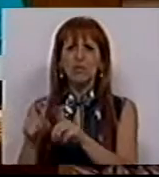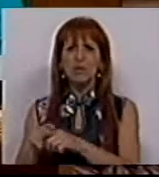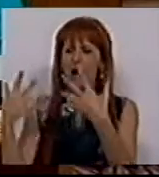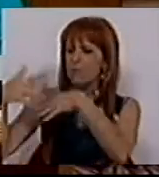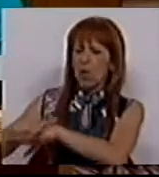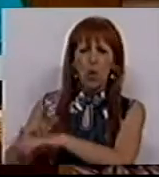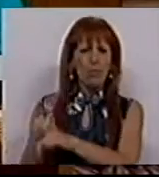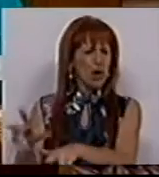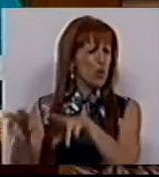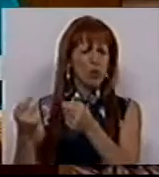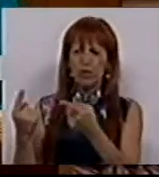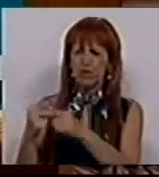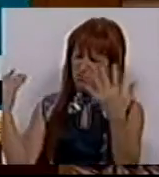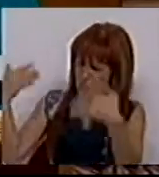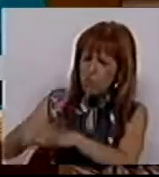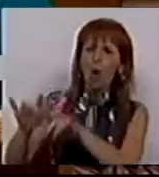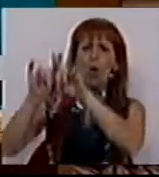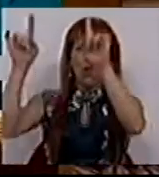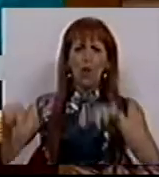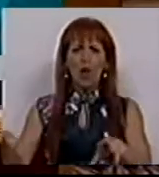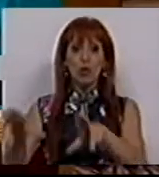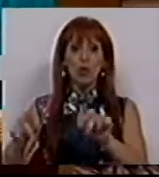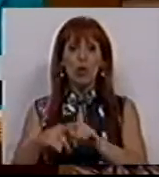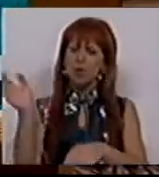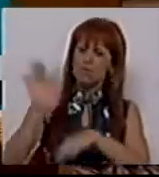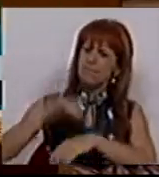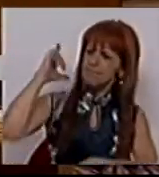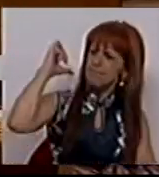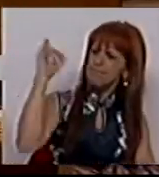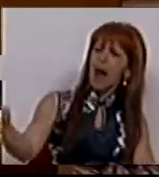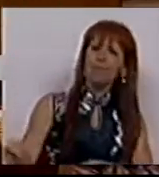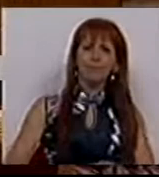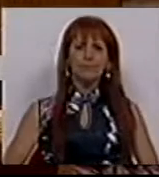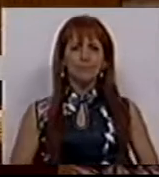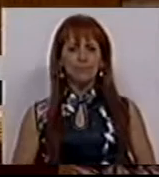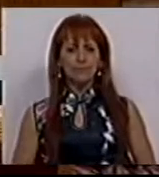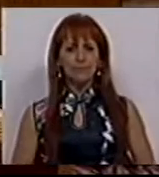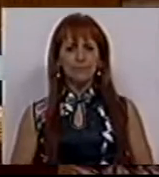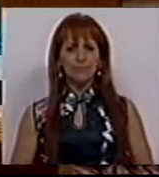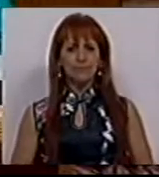inserção porque nunca são inseridos nos quadros. São mandados embora.